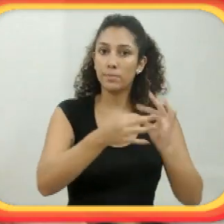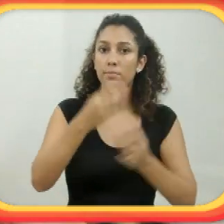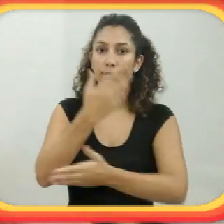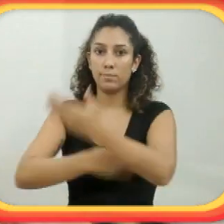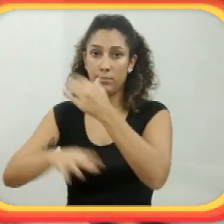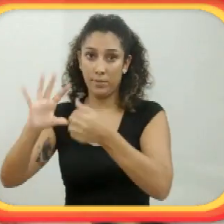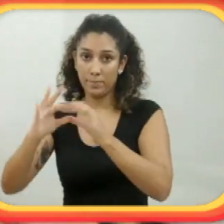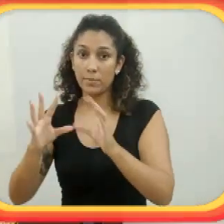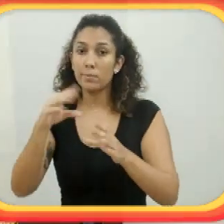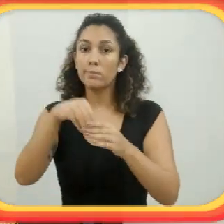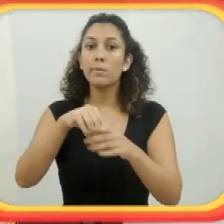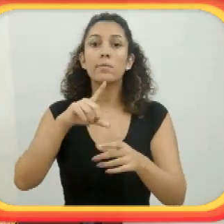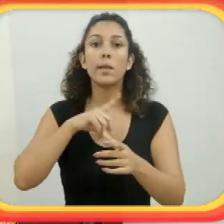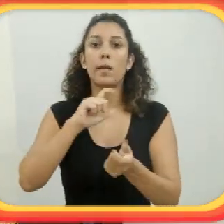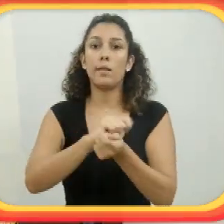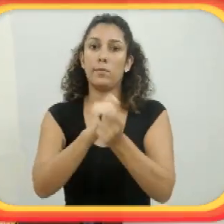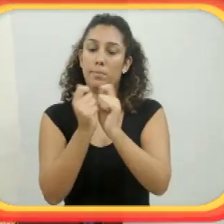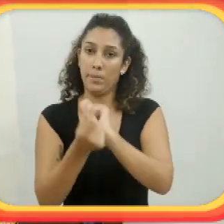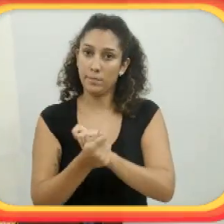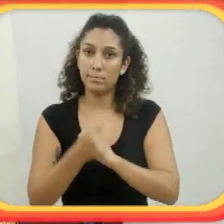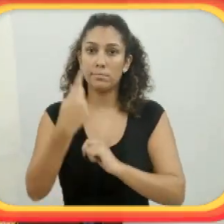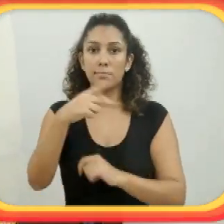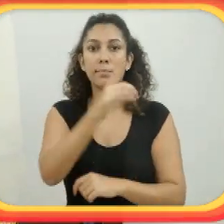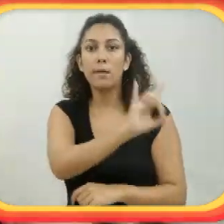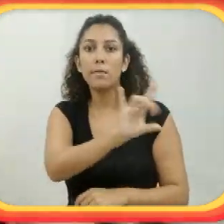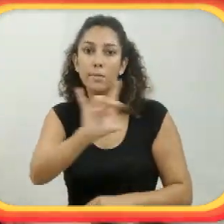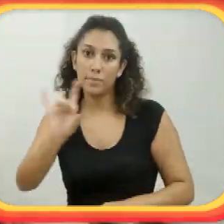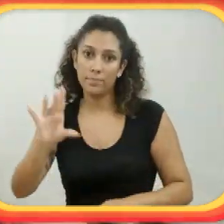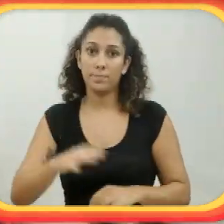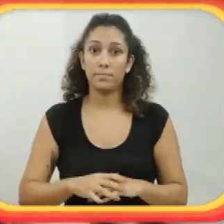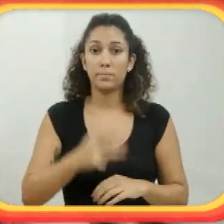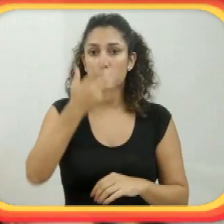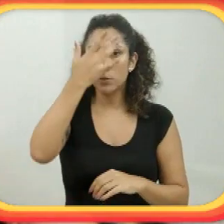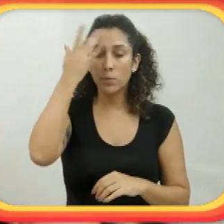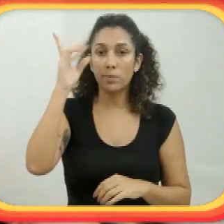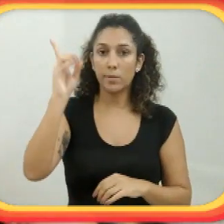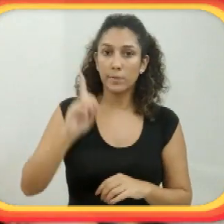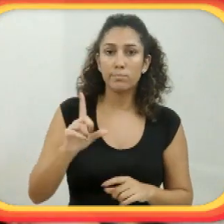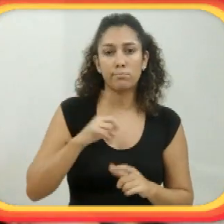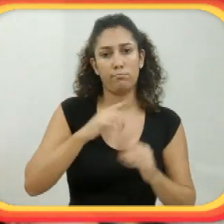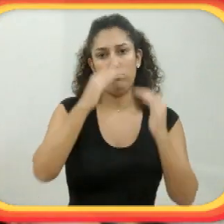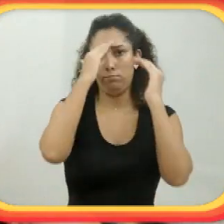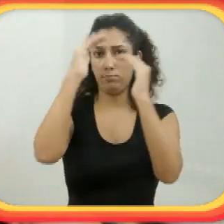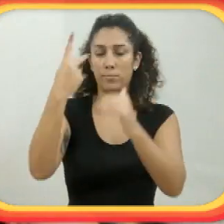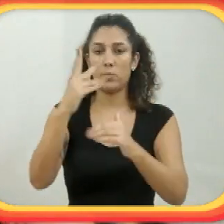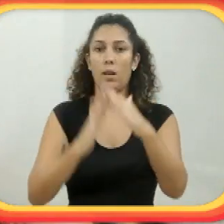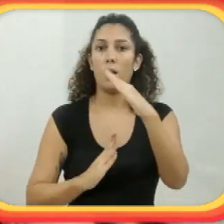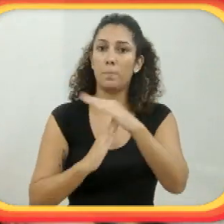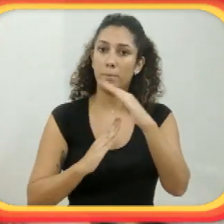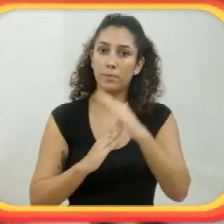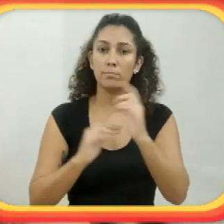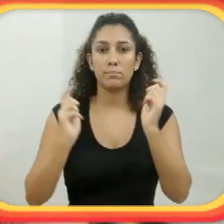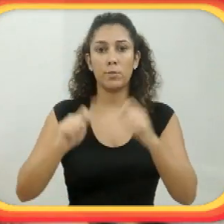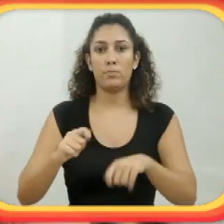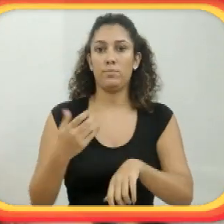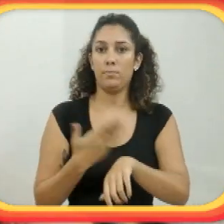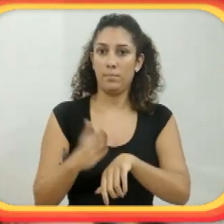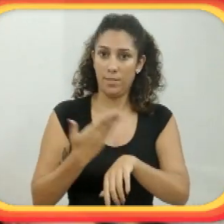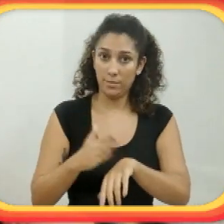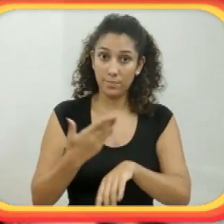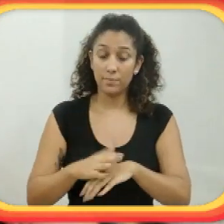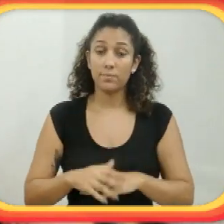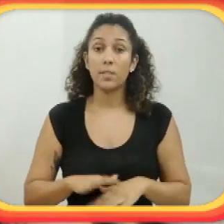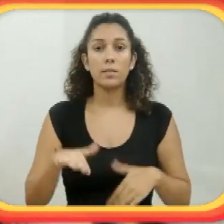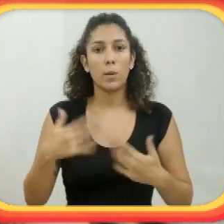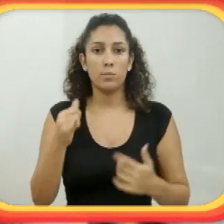olímpicas e paralímpicas, elas estão nas adaptações que são feitas em cada uma delas,